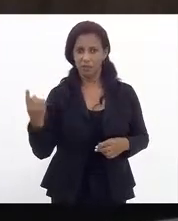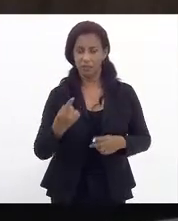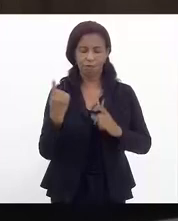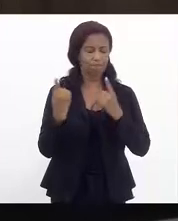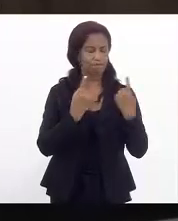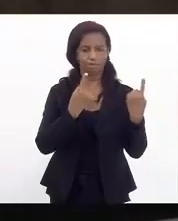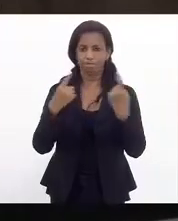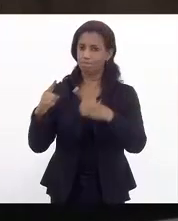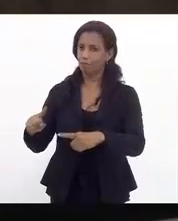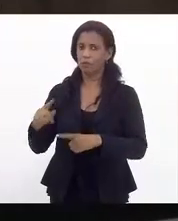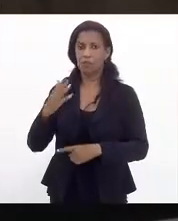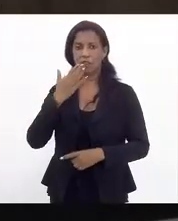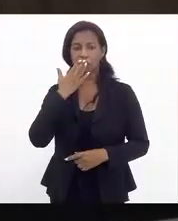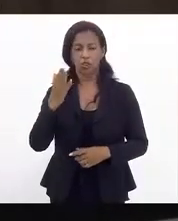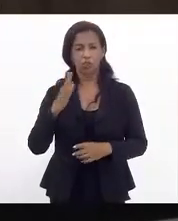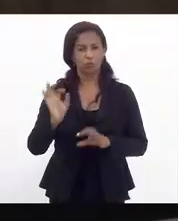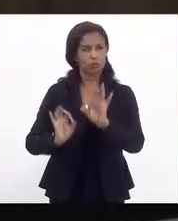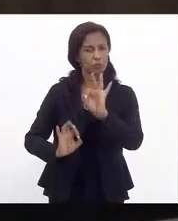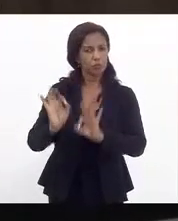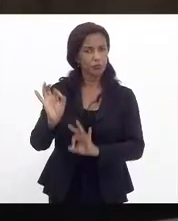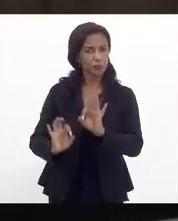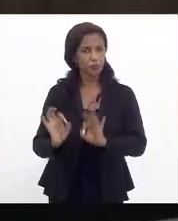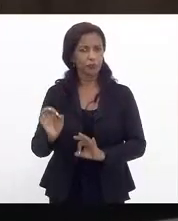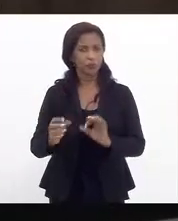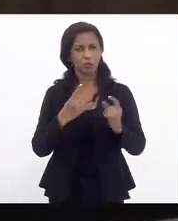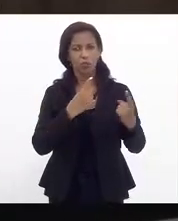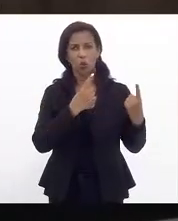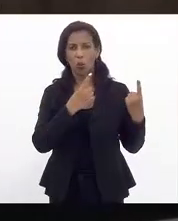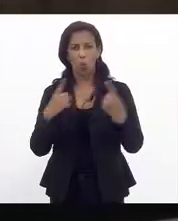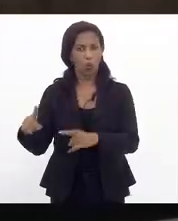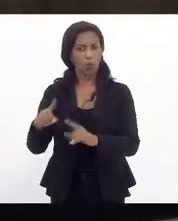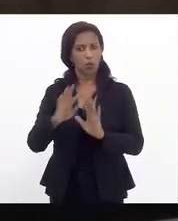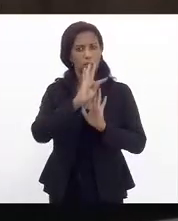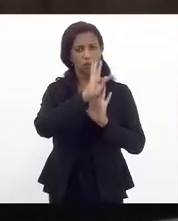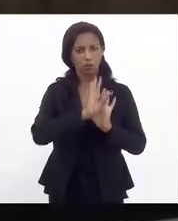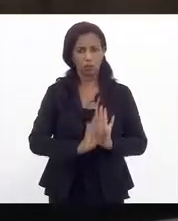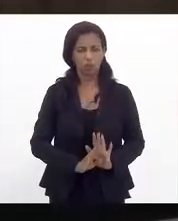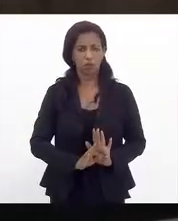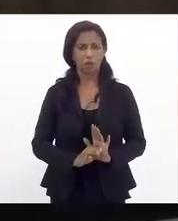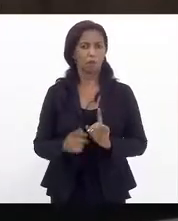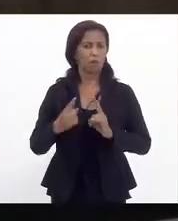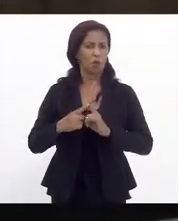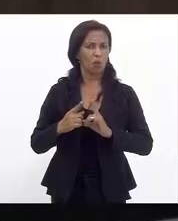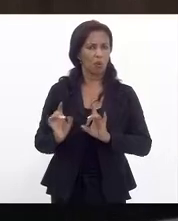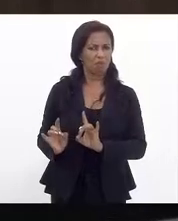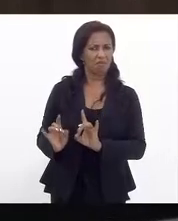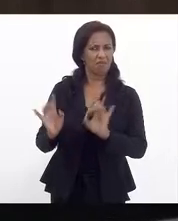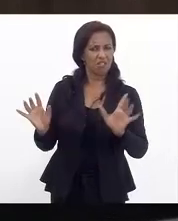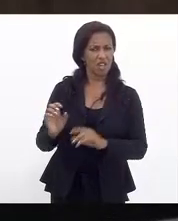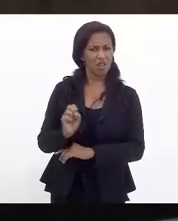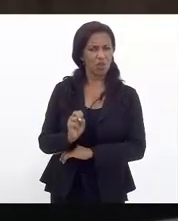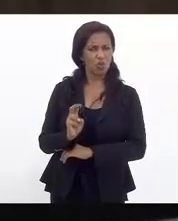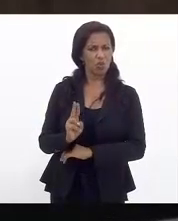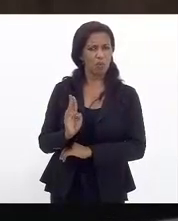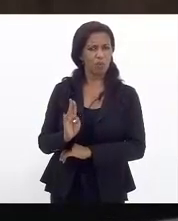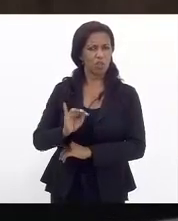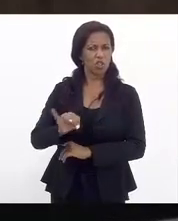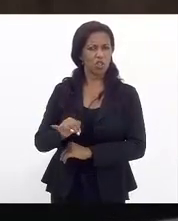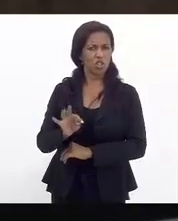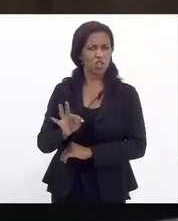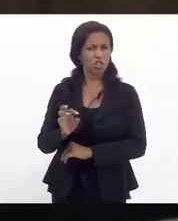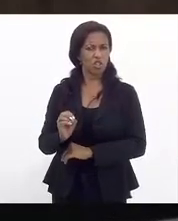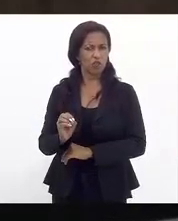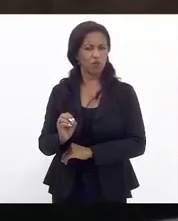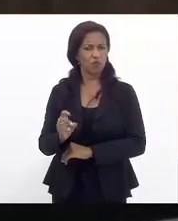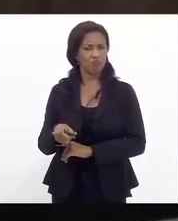somos Contra esse tipo de formulação com o três tipos de texto porque deixar critério subjetivo deste